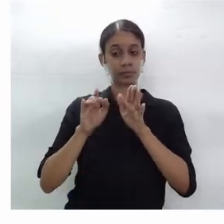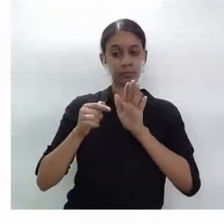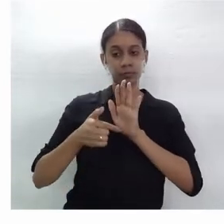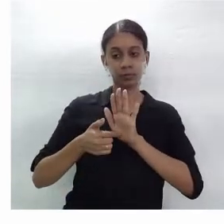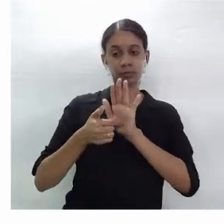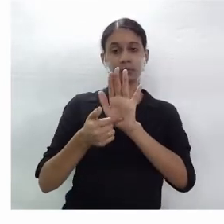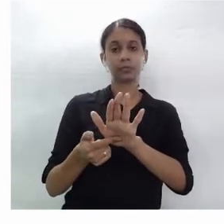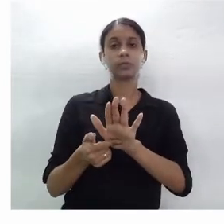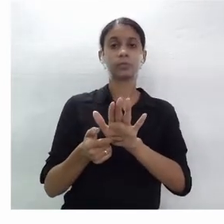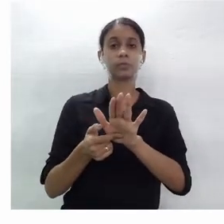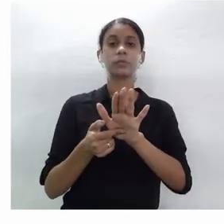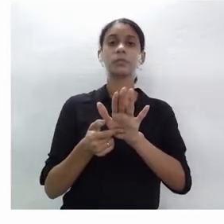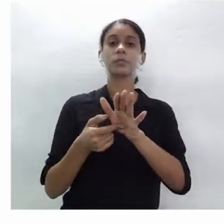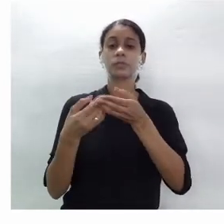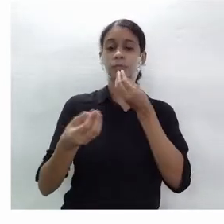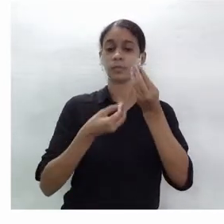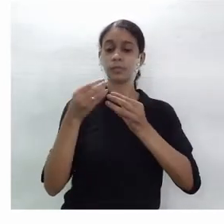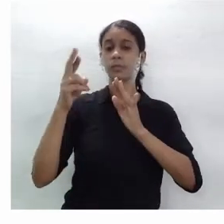desses poderes.